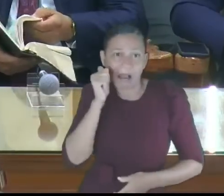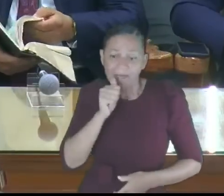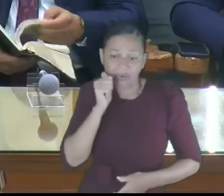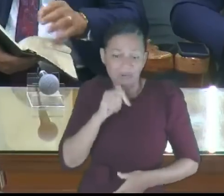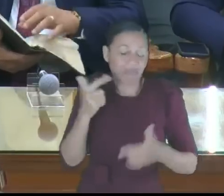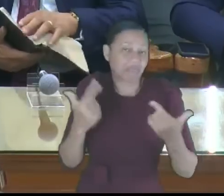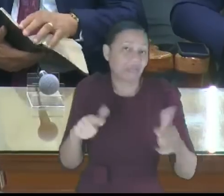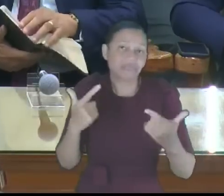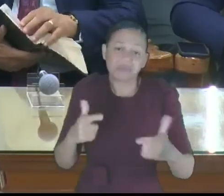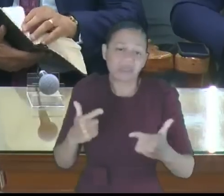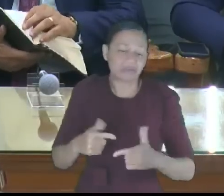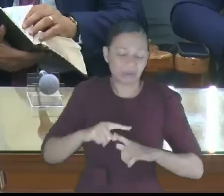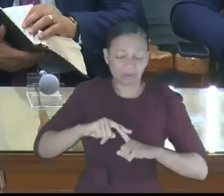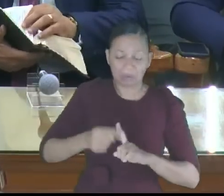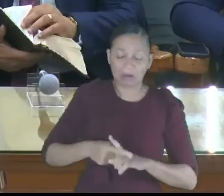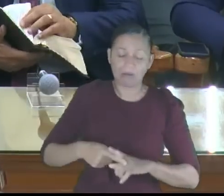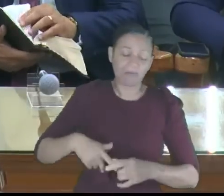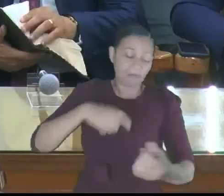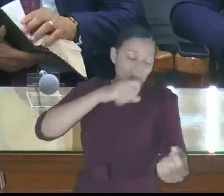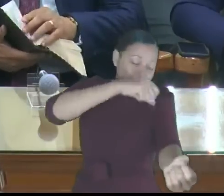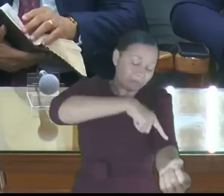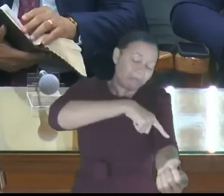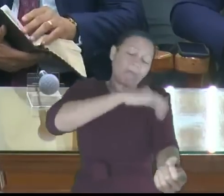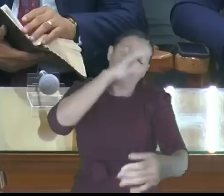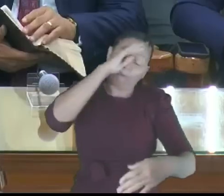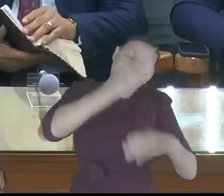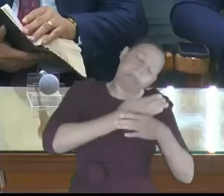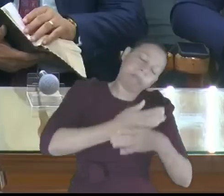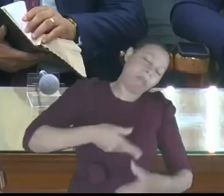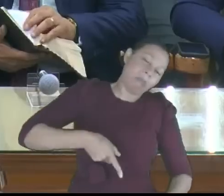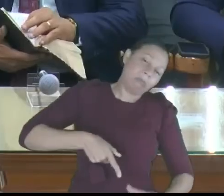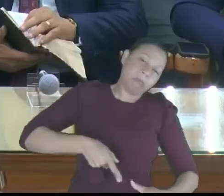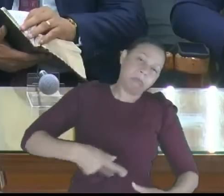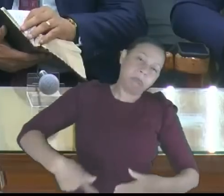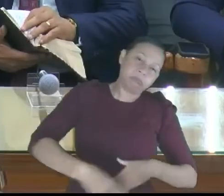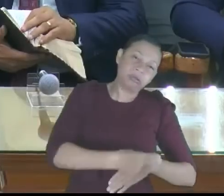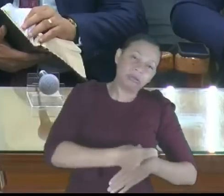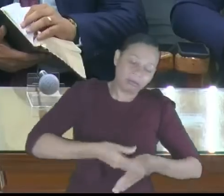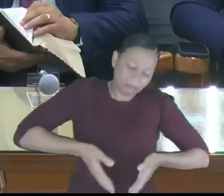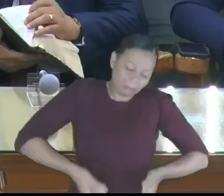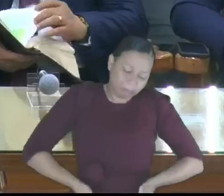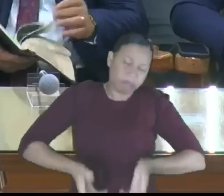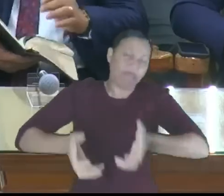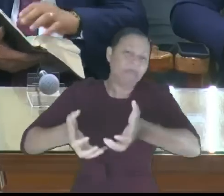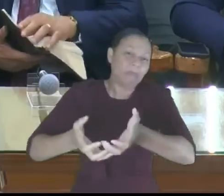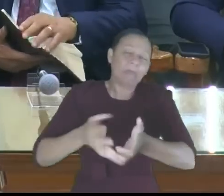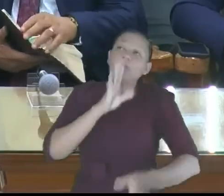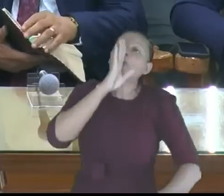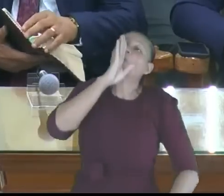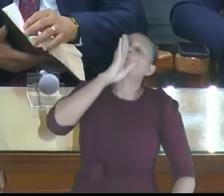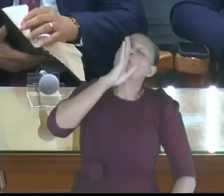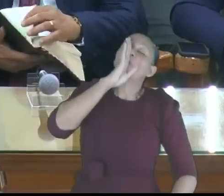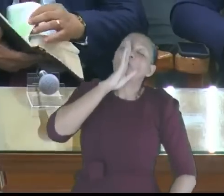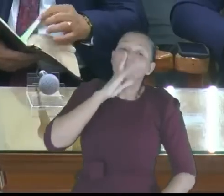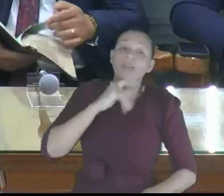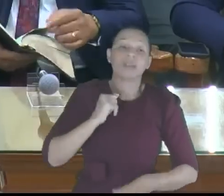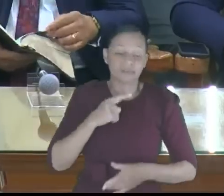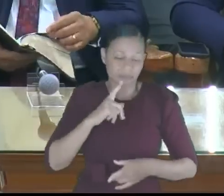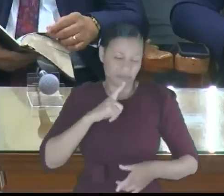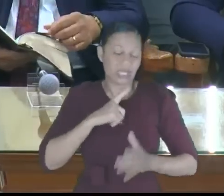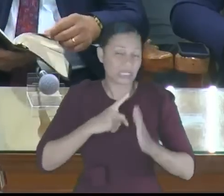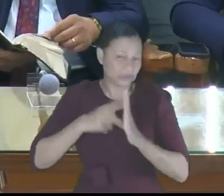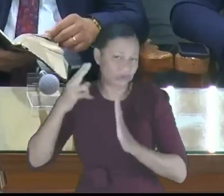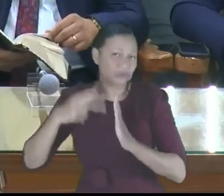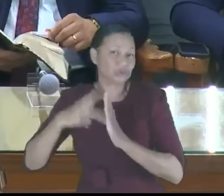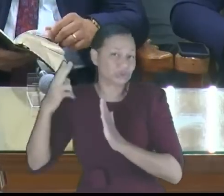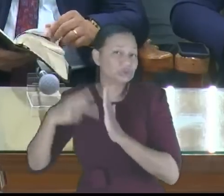dores. Através de injeções, através de anestesias, através de procedimentos cirúrgicos, a